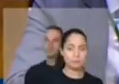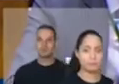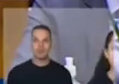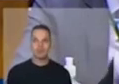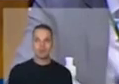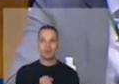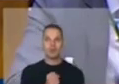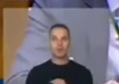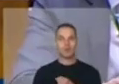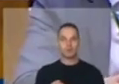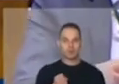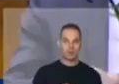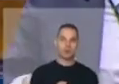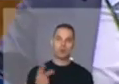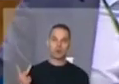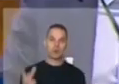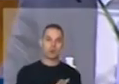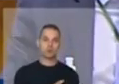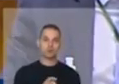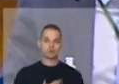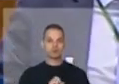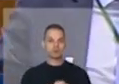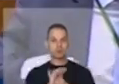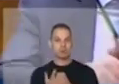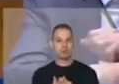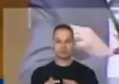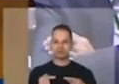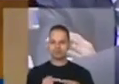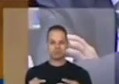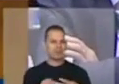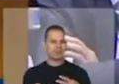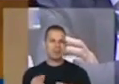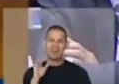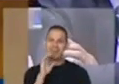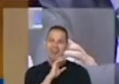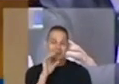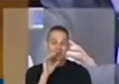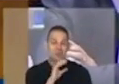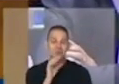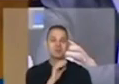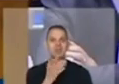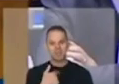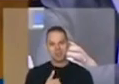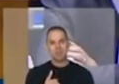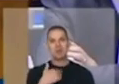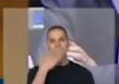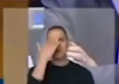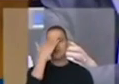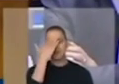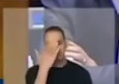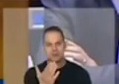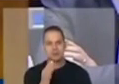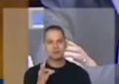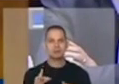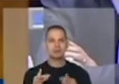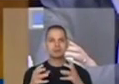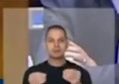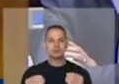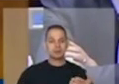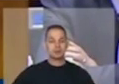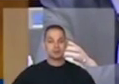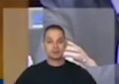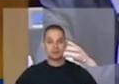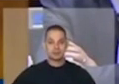da pandemia, onde em poucas semanas ou uma semana, e agradeço aos funcionários da Câmara,